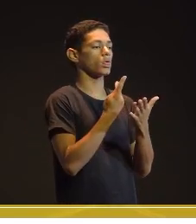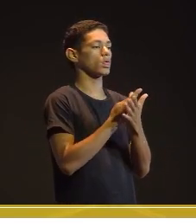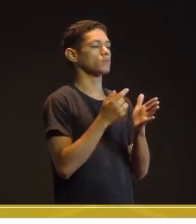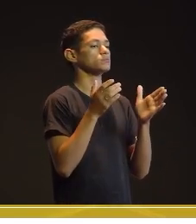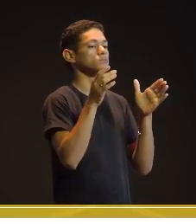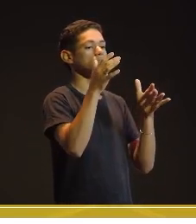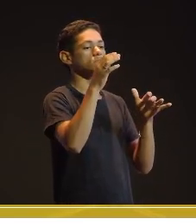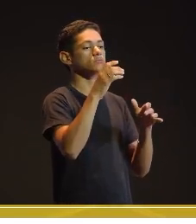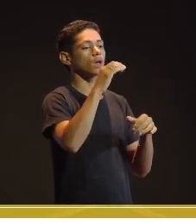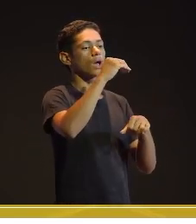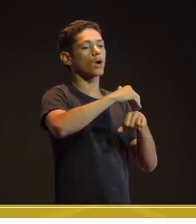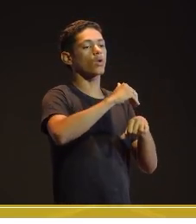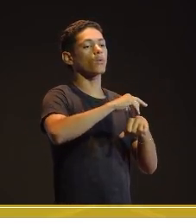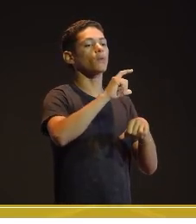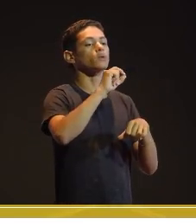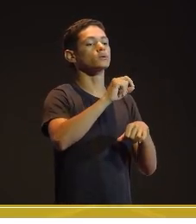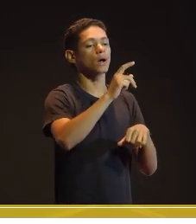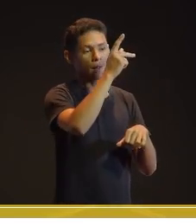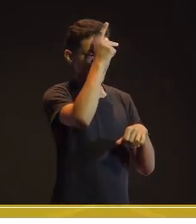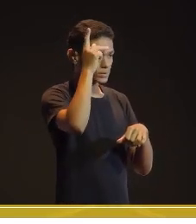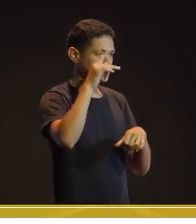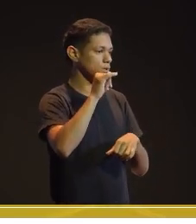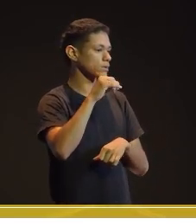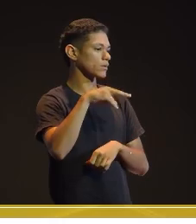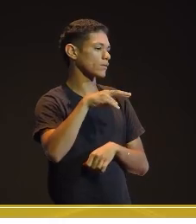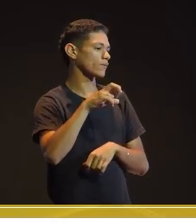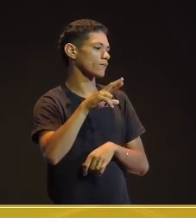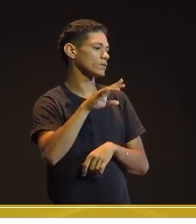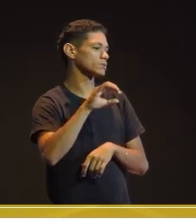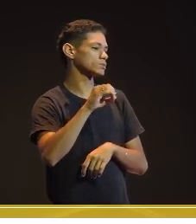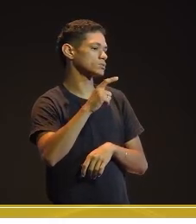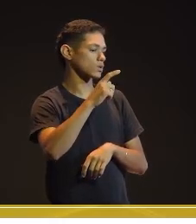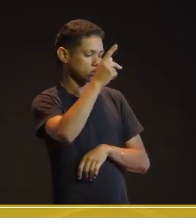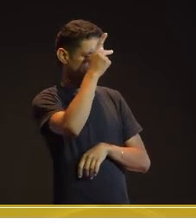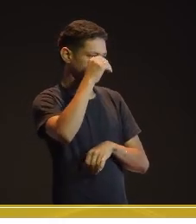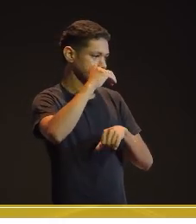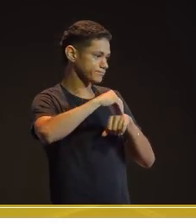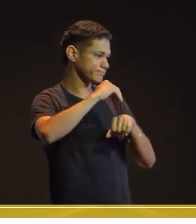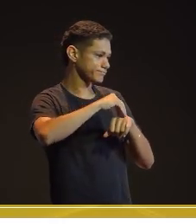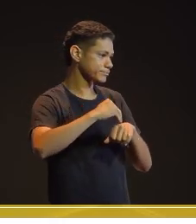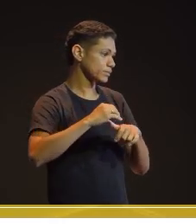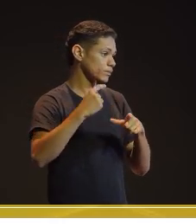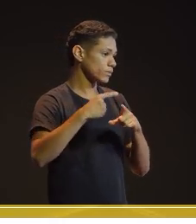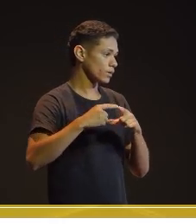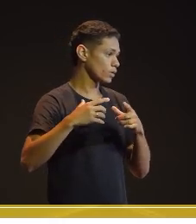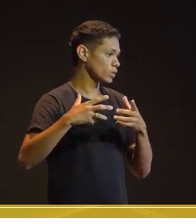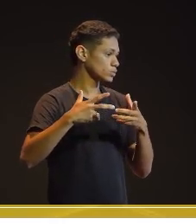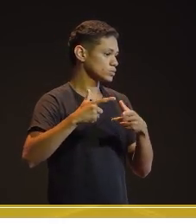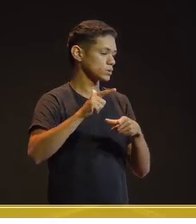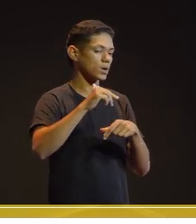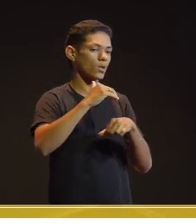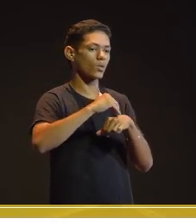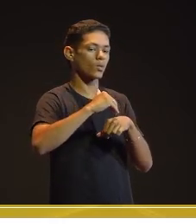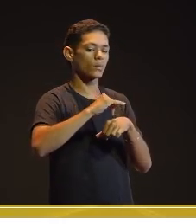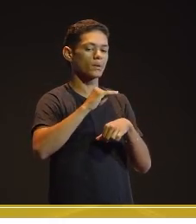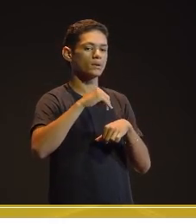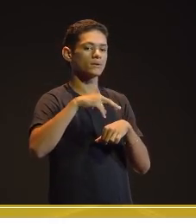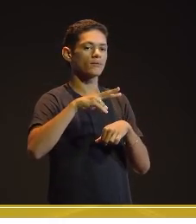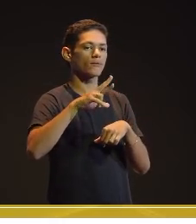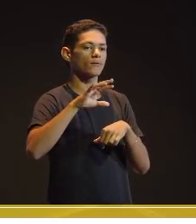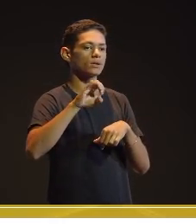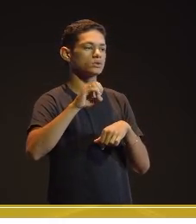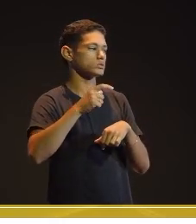decaindo sobre quem? Sobre o inversor. Então, o fabricante de inversor é o cara que mais sofre hoje, porque tudo passa a ser culpa do inversor, porque ele